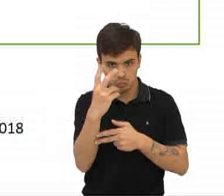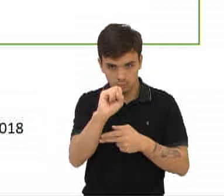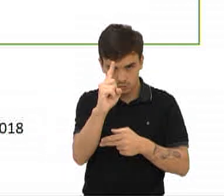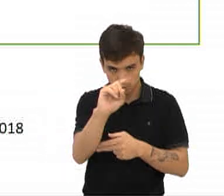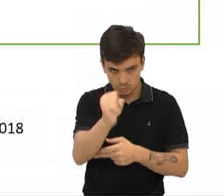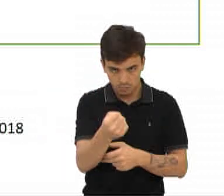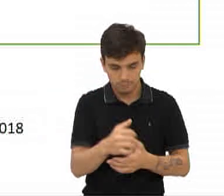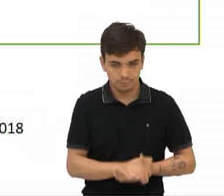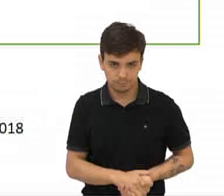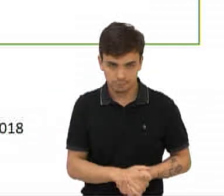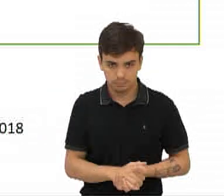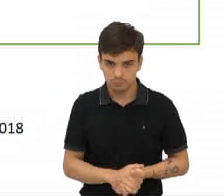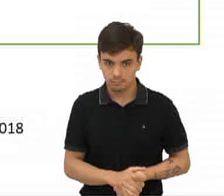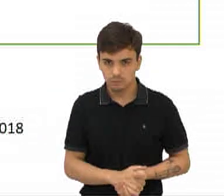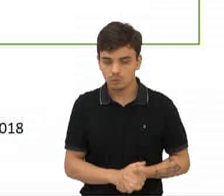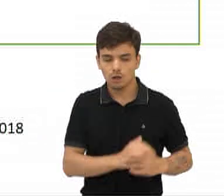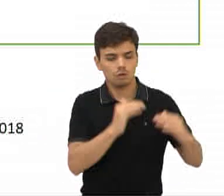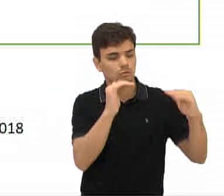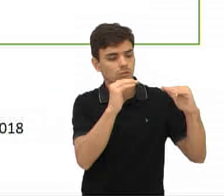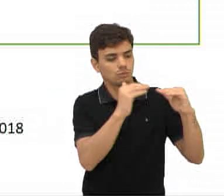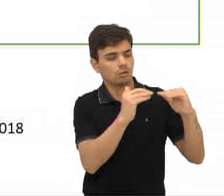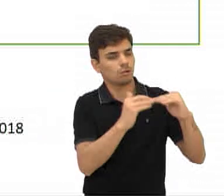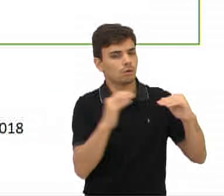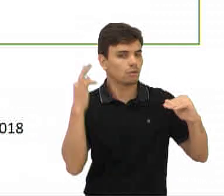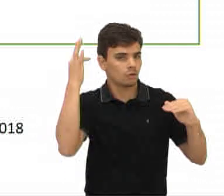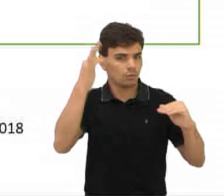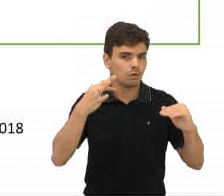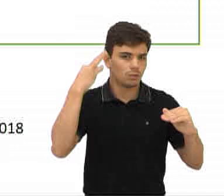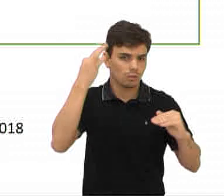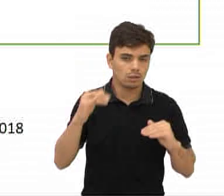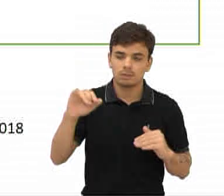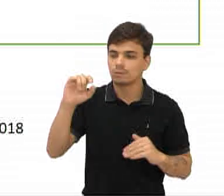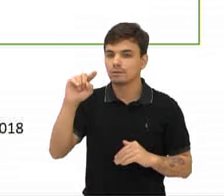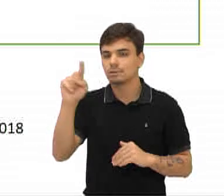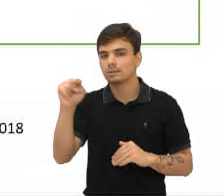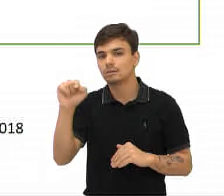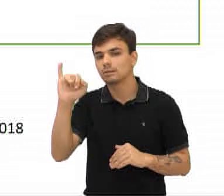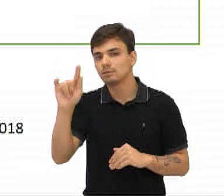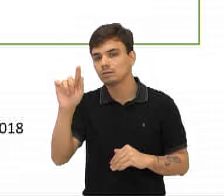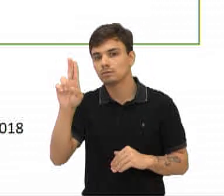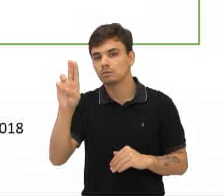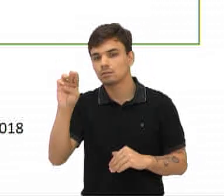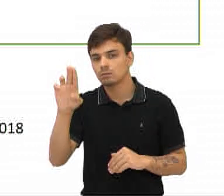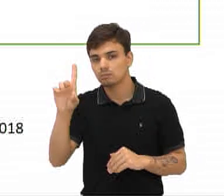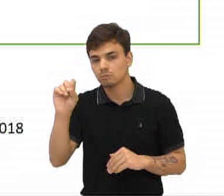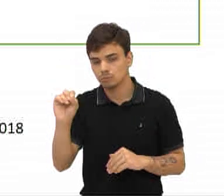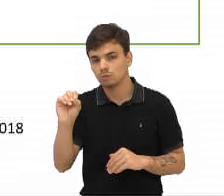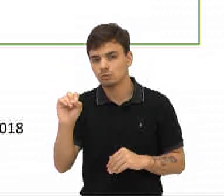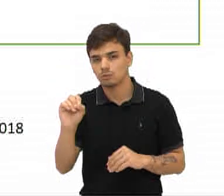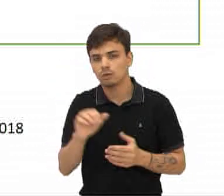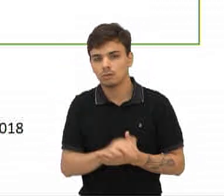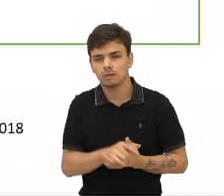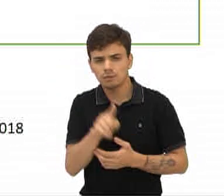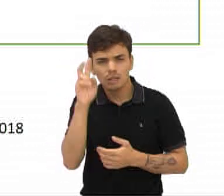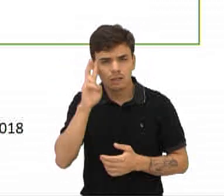disse. De acordo com o filósofo Zygmunt Bauman, quem lembra da aula que a gente teve junto com a professora de